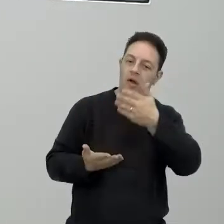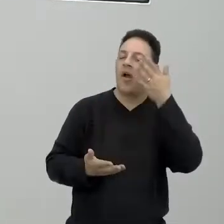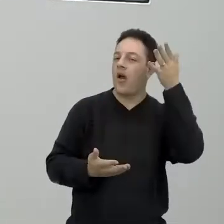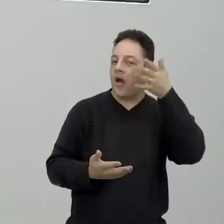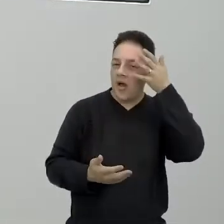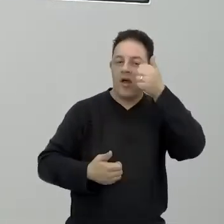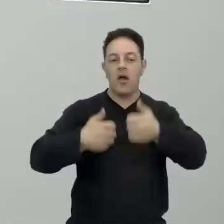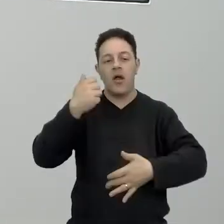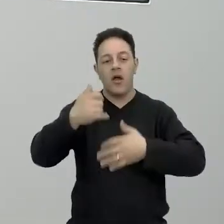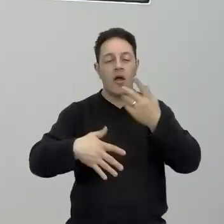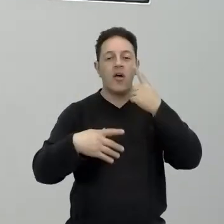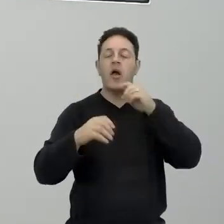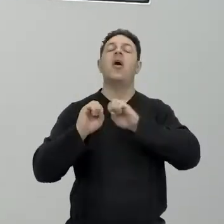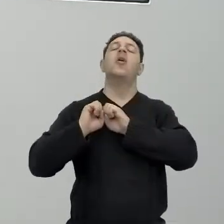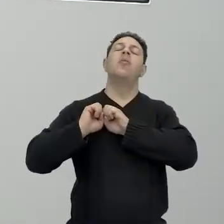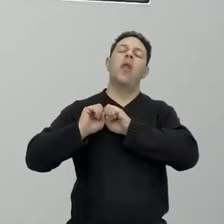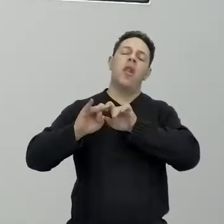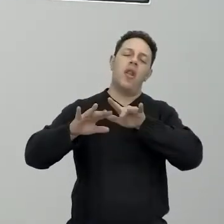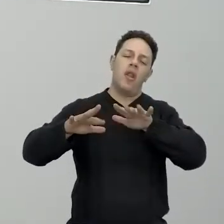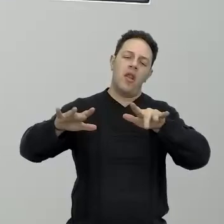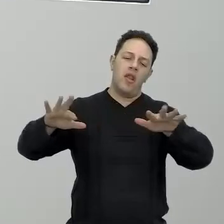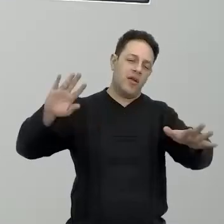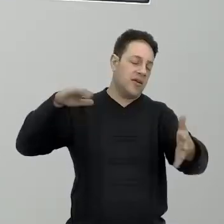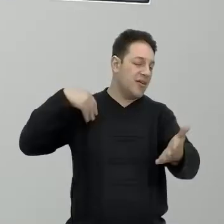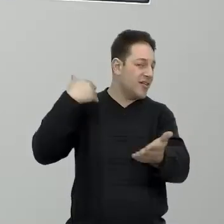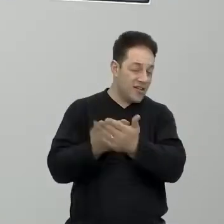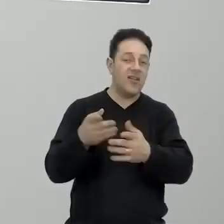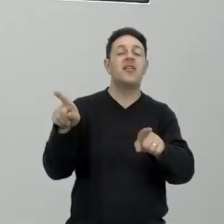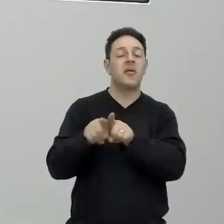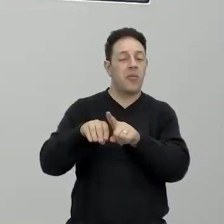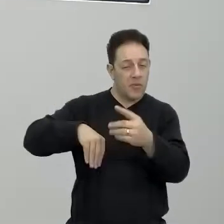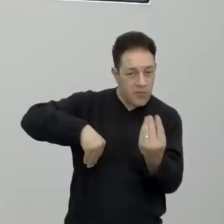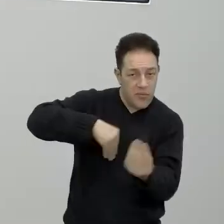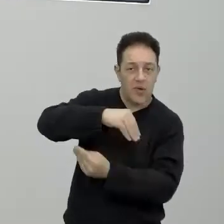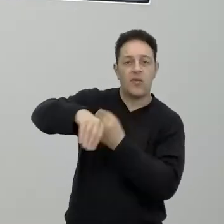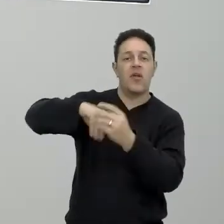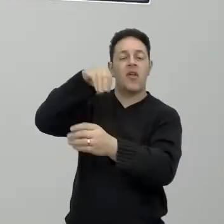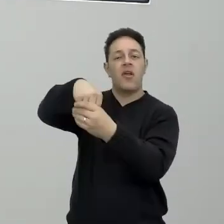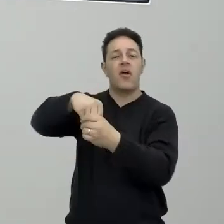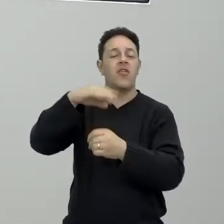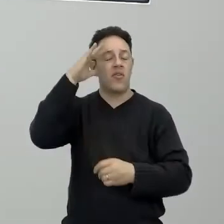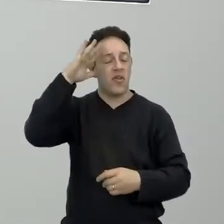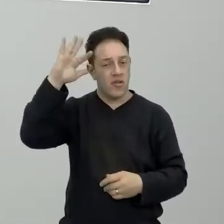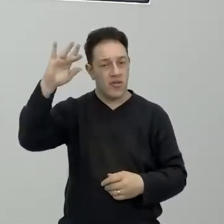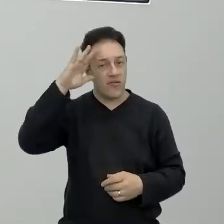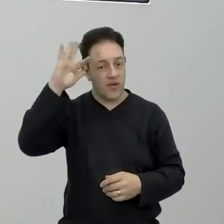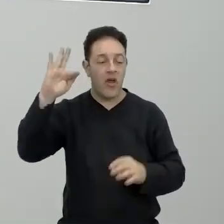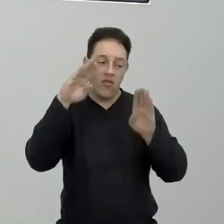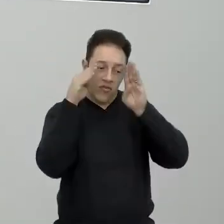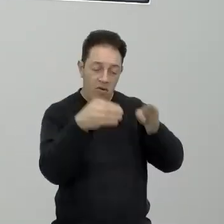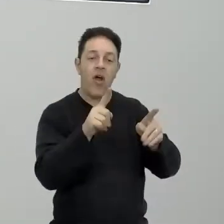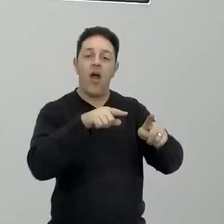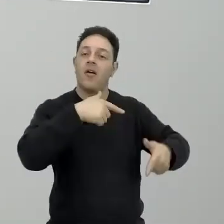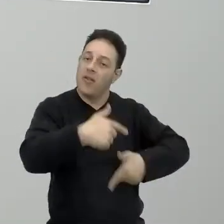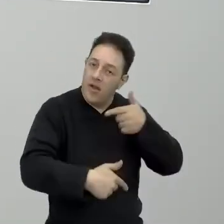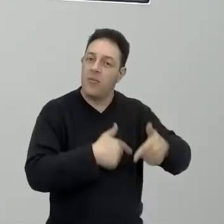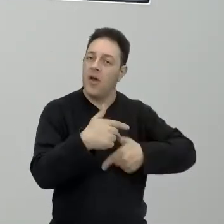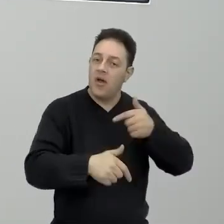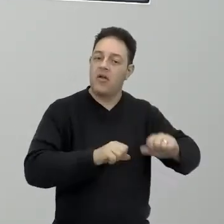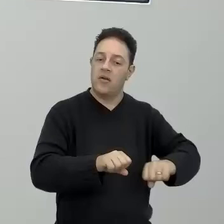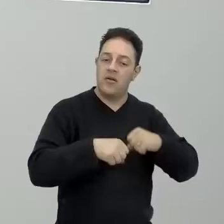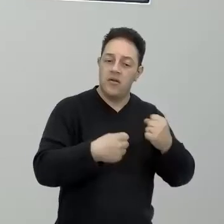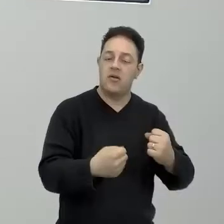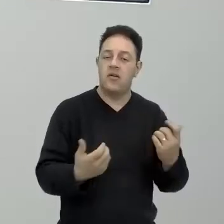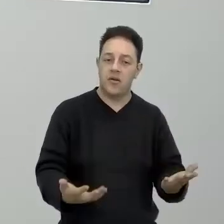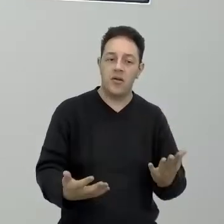se instaura até mesmo na filosofia, que dá uma centralidade ao trabalho mesmo, e lógico,